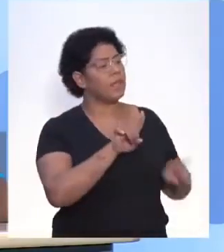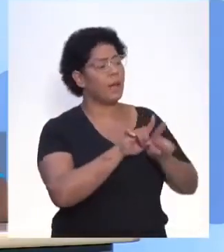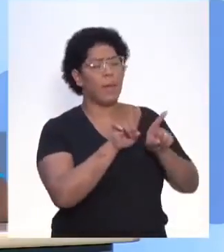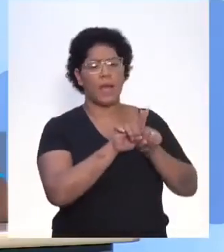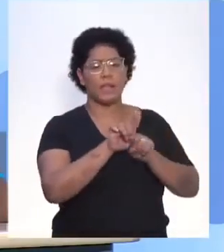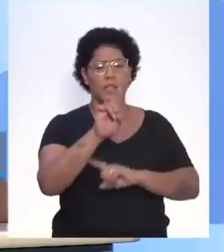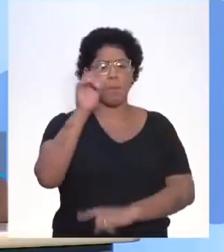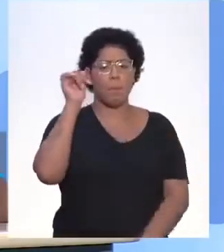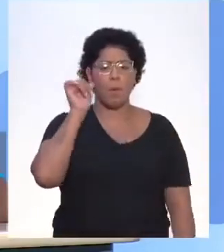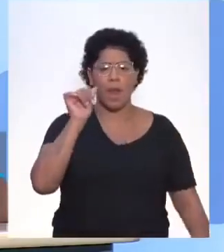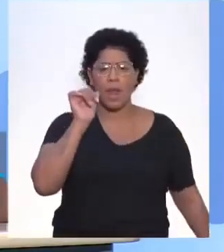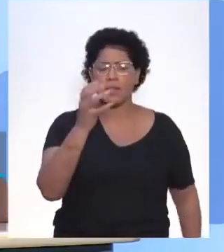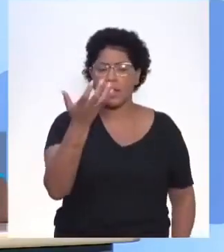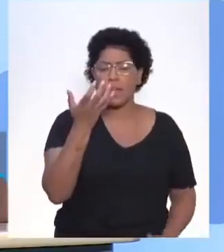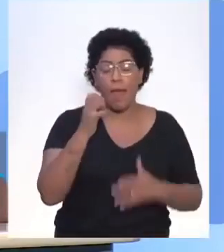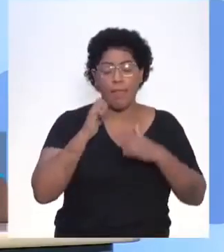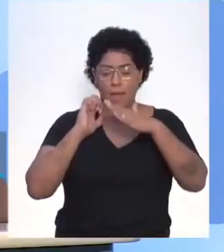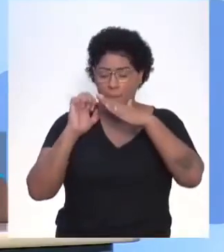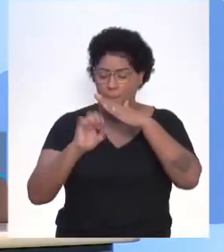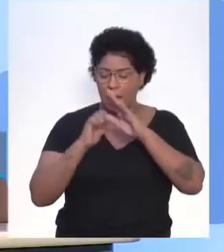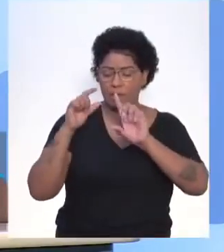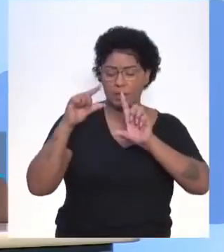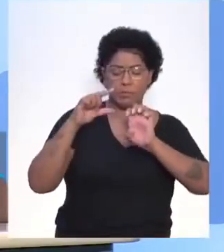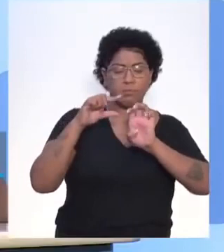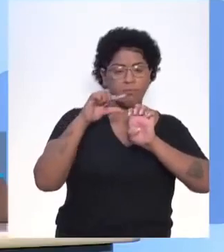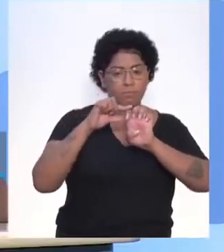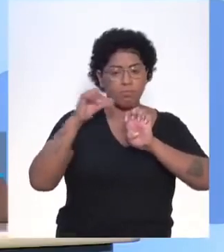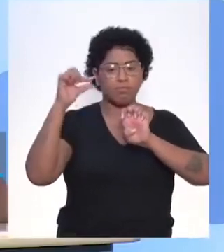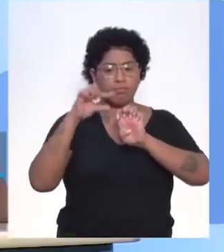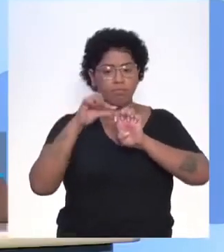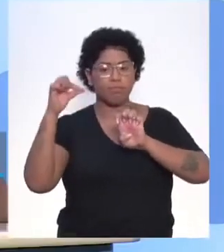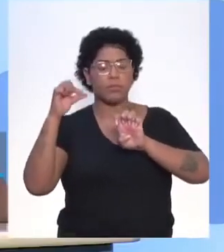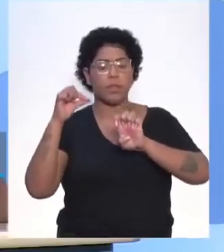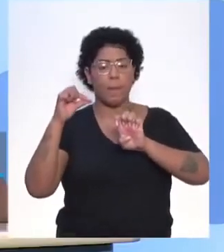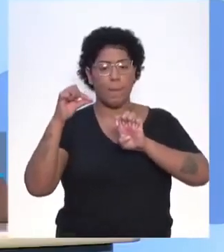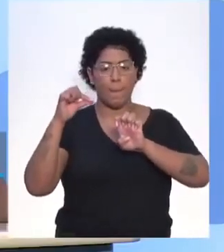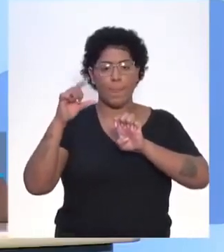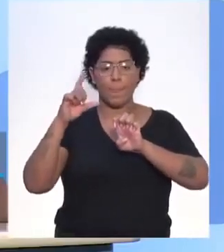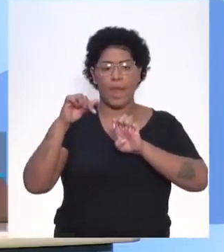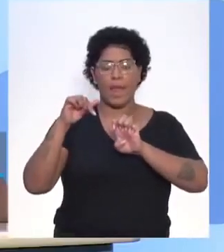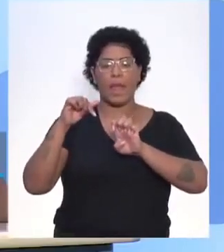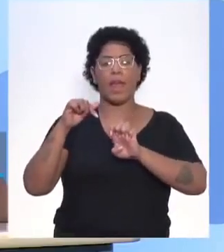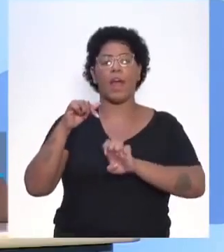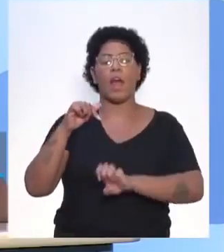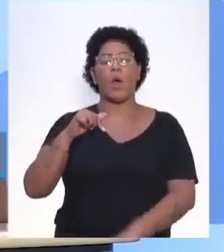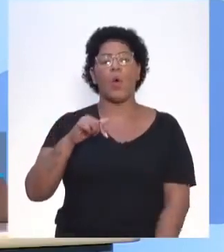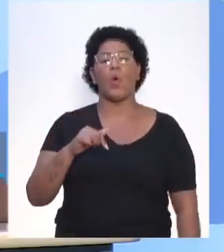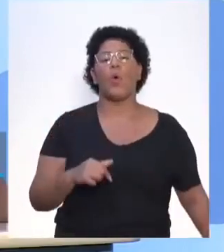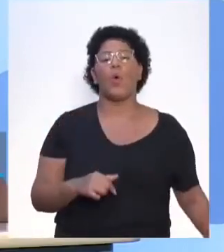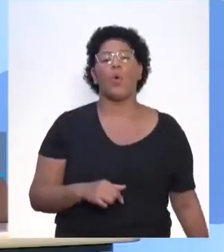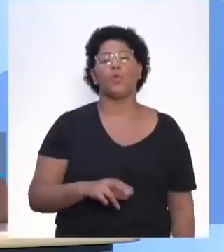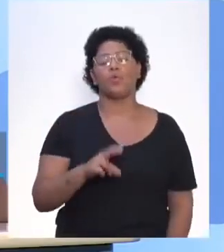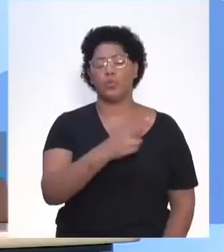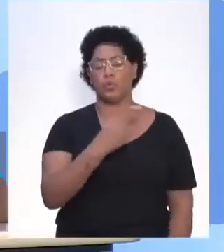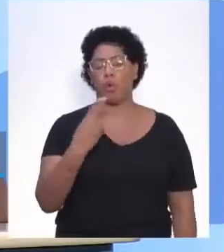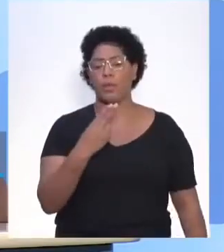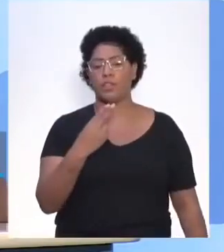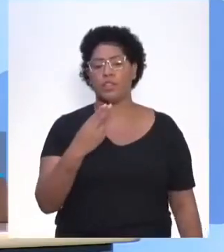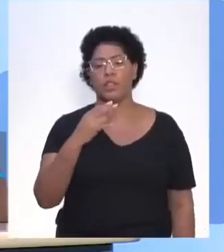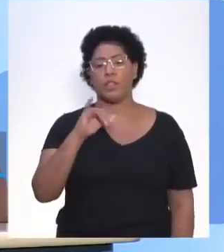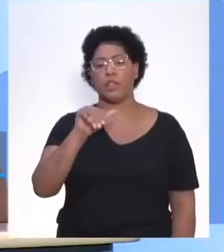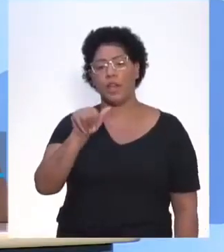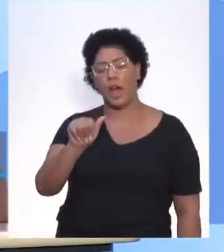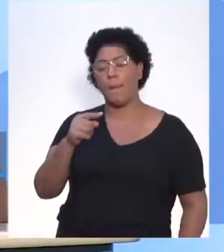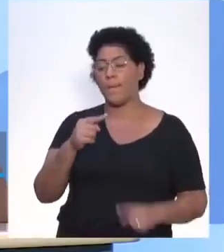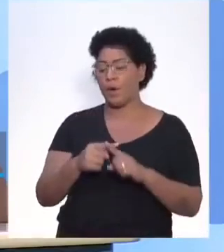empreender, que são pioneiras nas suas áreas de atuação, elas recebem um apelido de Iá na África, né? Pelo exemplo